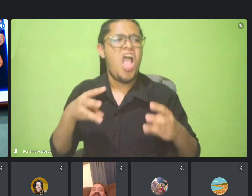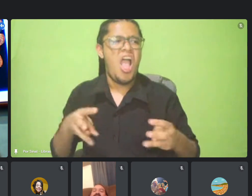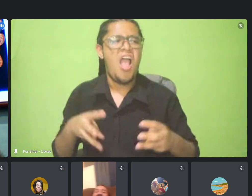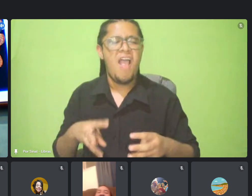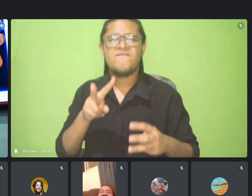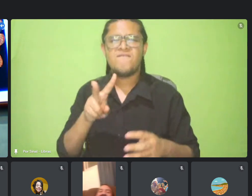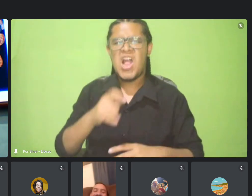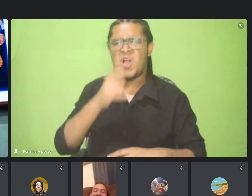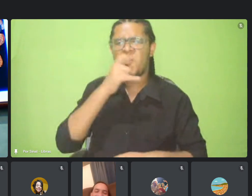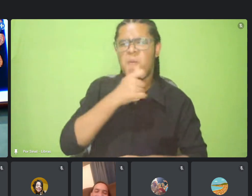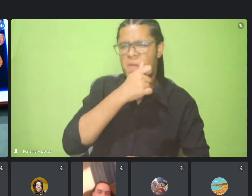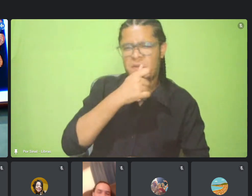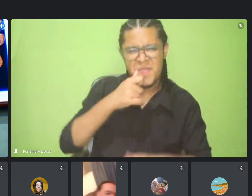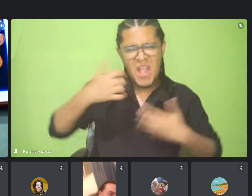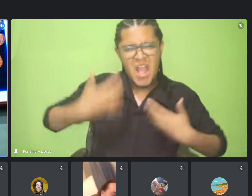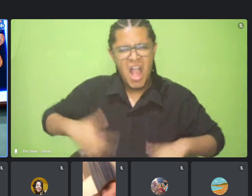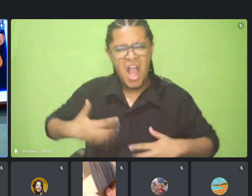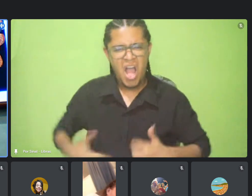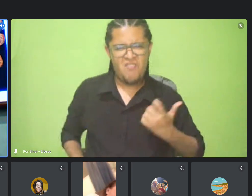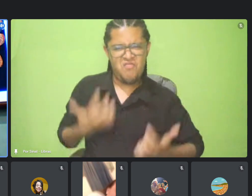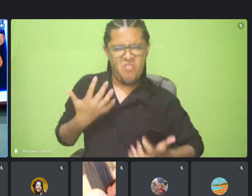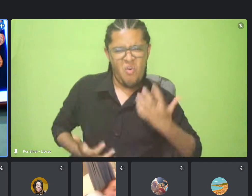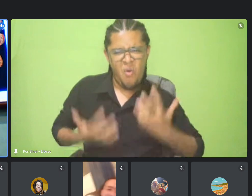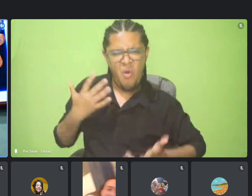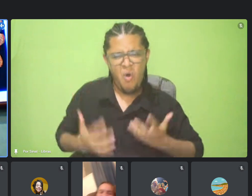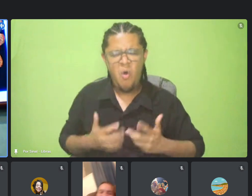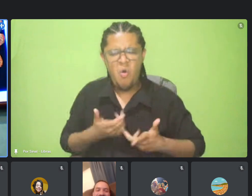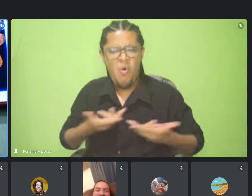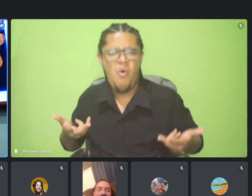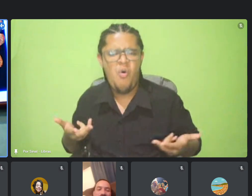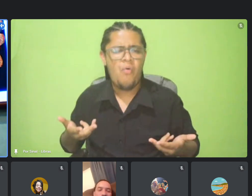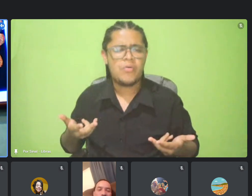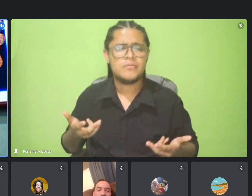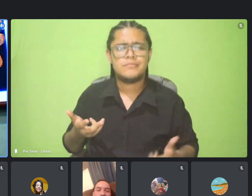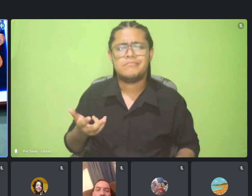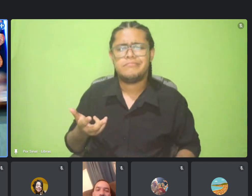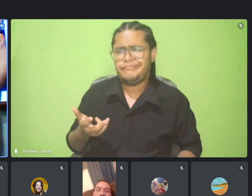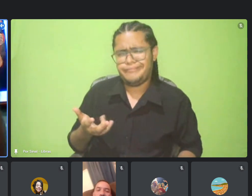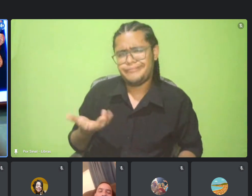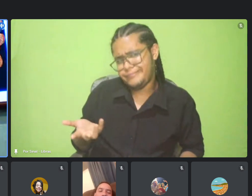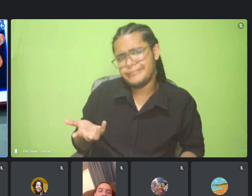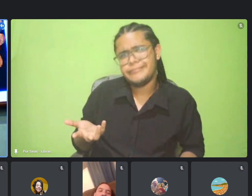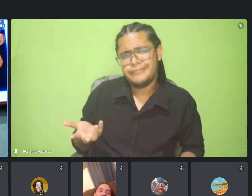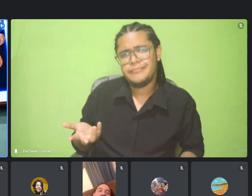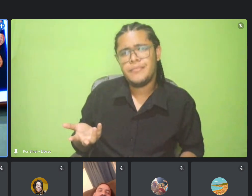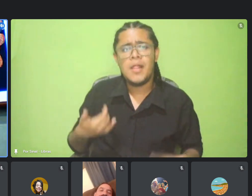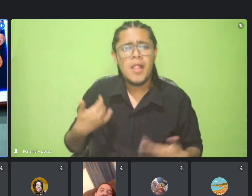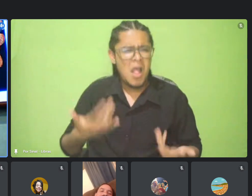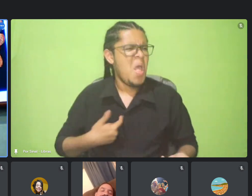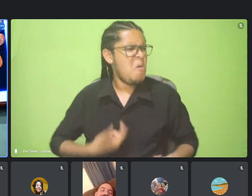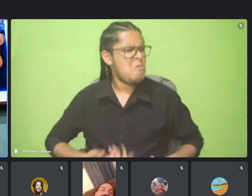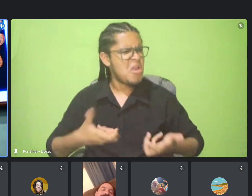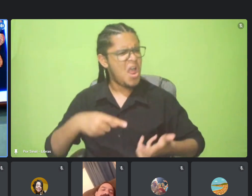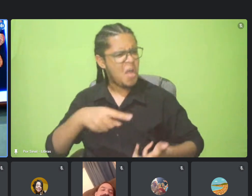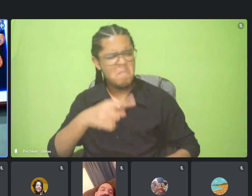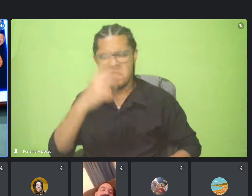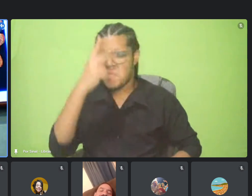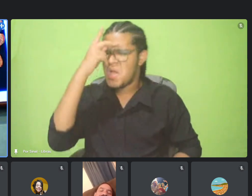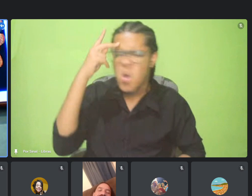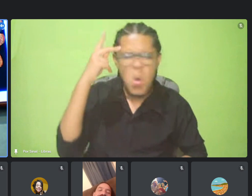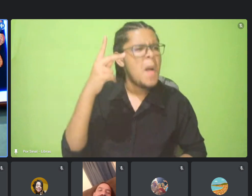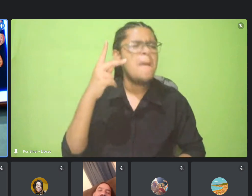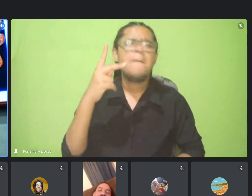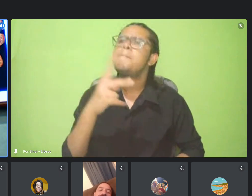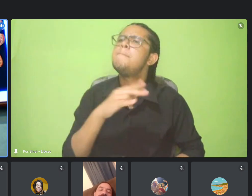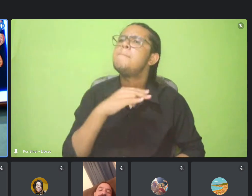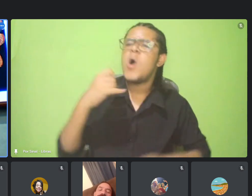estou dizendo que a gente pode... colocando, vamos tirar, vamos dar a mão à pessoa, saia desse caminho, cidadão, cidadã, fazendo isso,